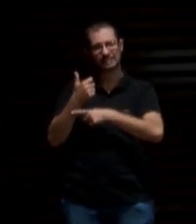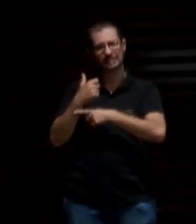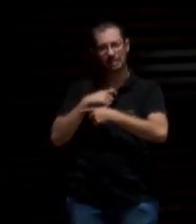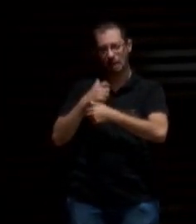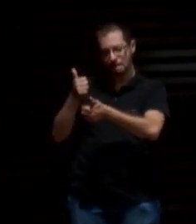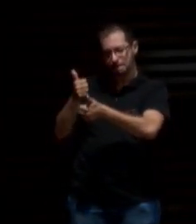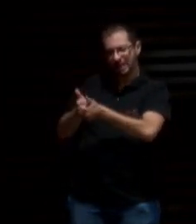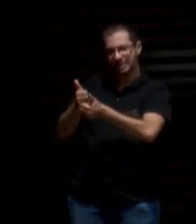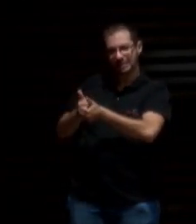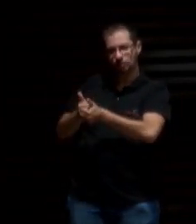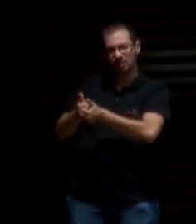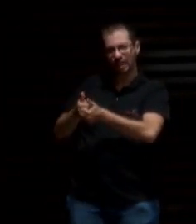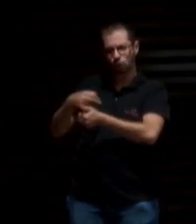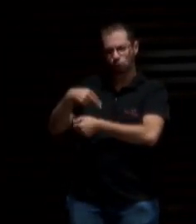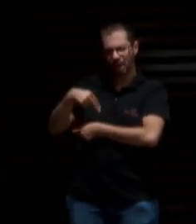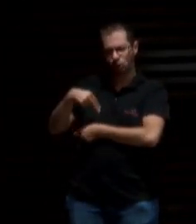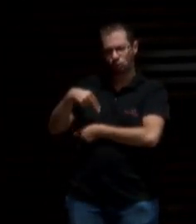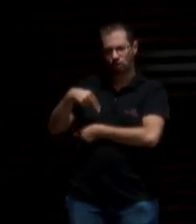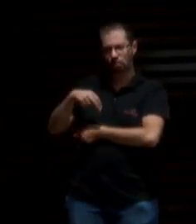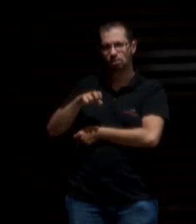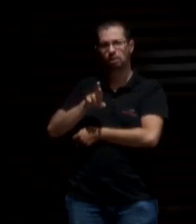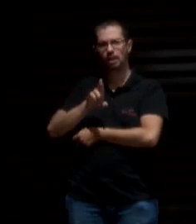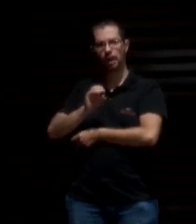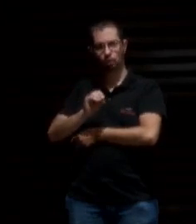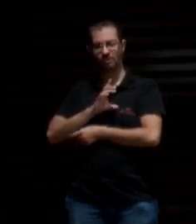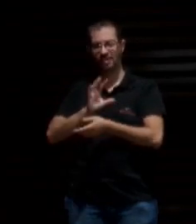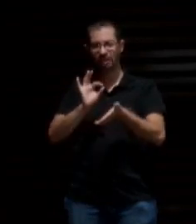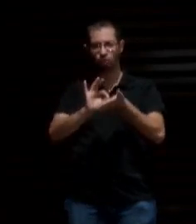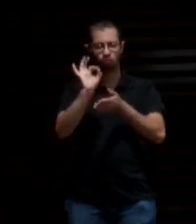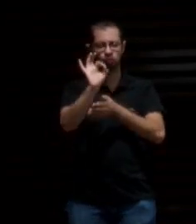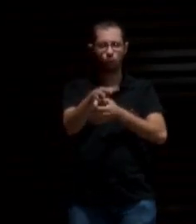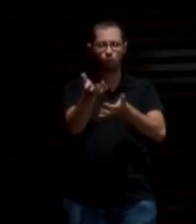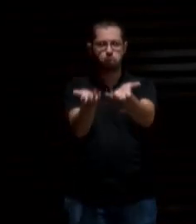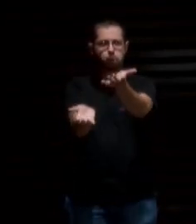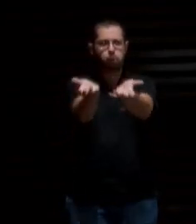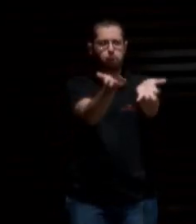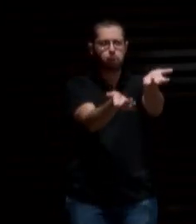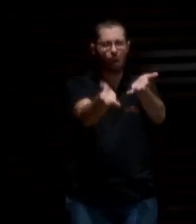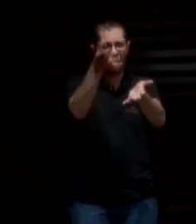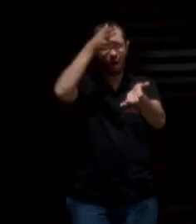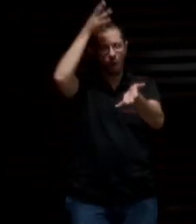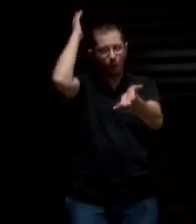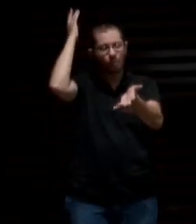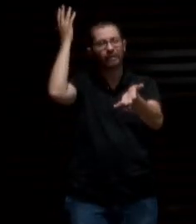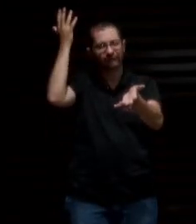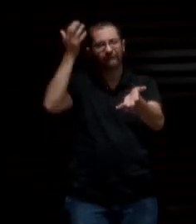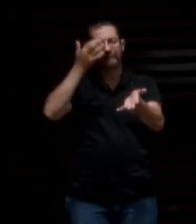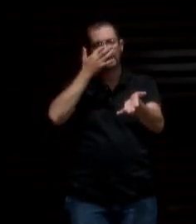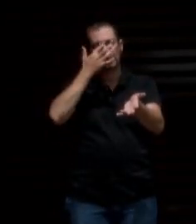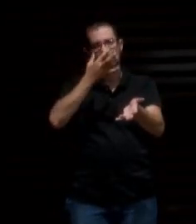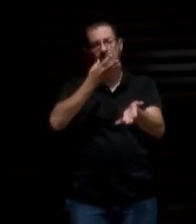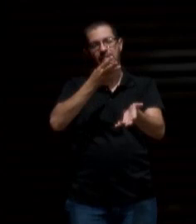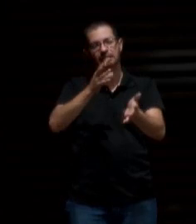cidade e acusou os cristãos daquilo. E ele emplacou uma terrível perseguição que durou mais de 200 anos